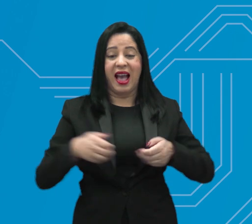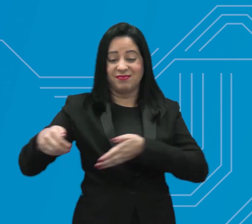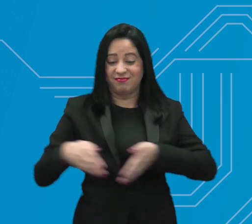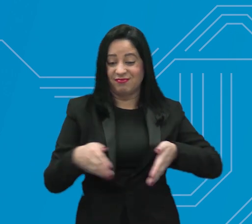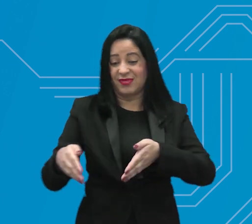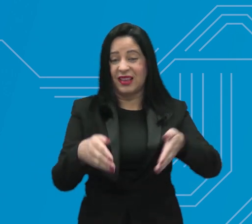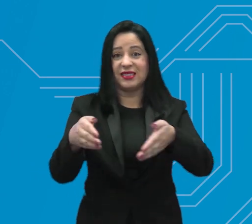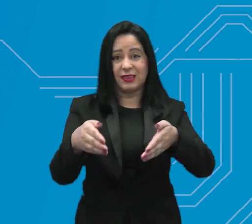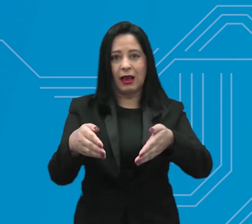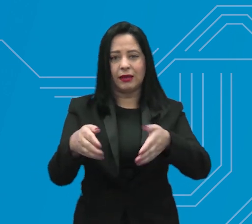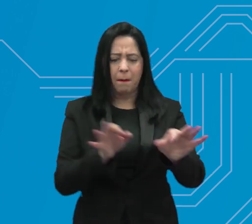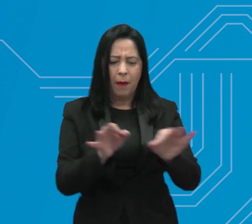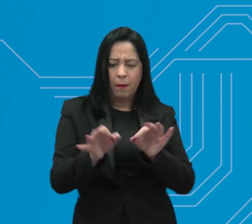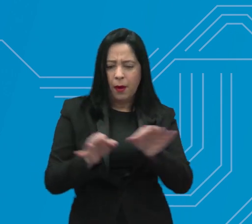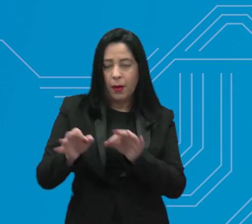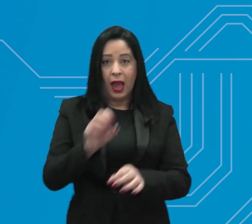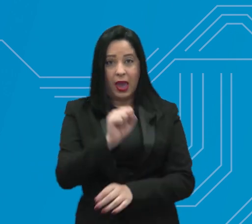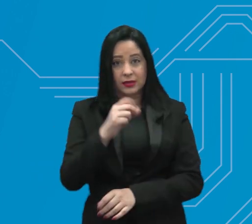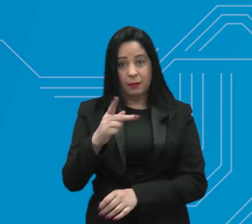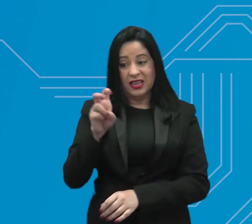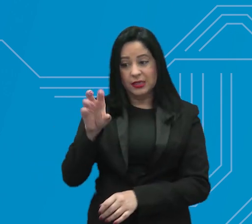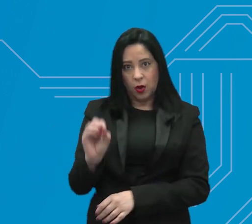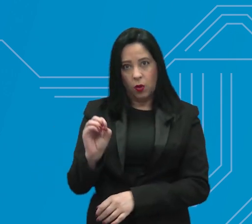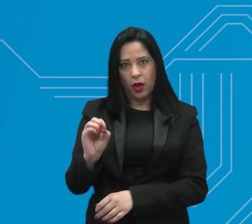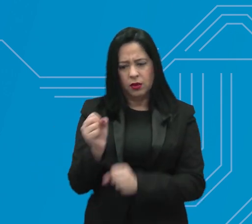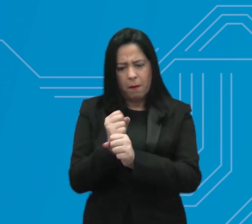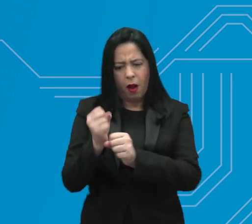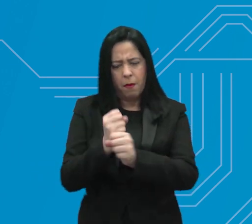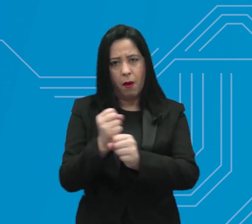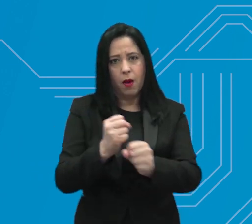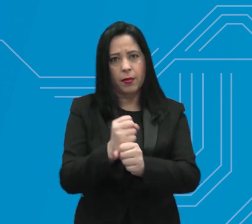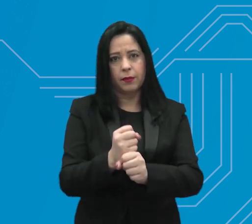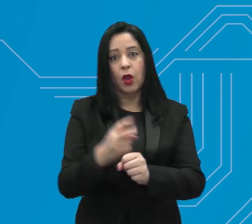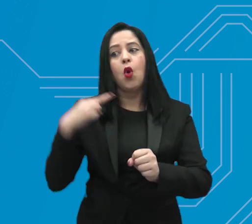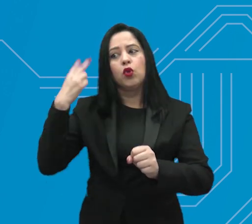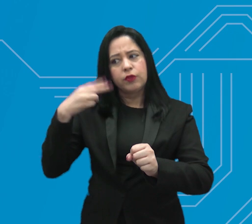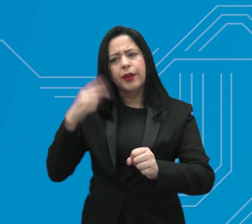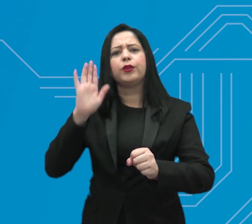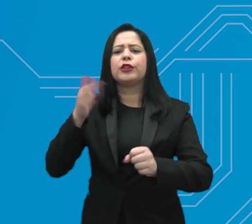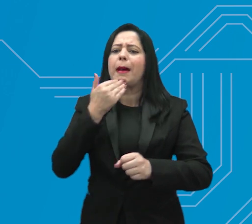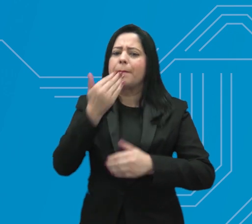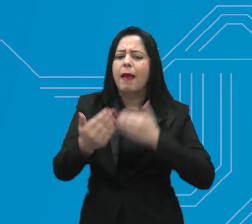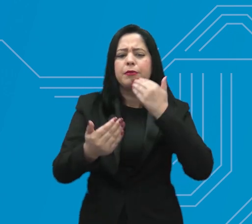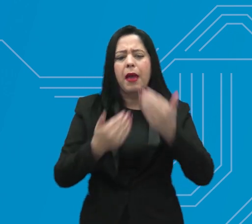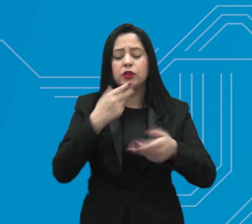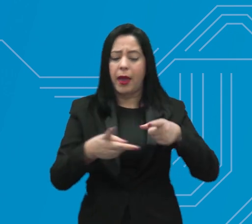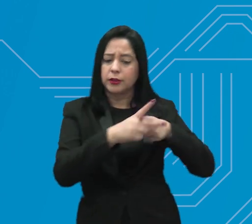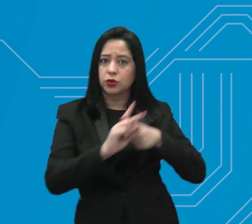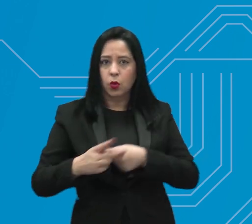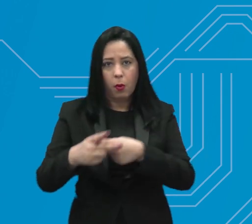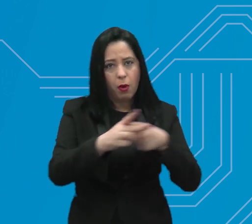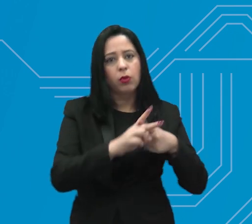situação das estradas. A modernização da SP-50, por exemplo, é um pedido do Legislativo. E neste momento a